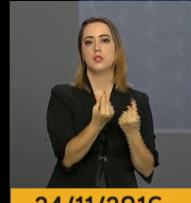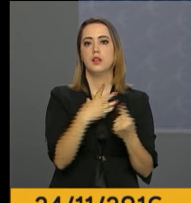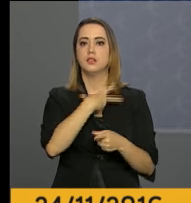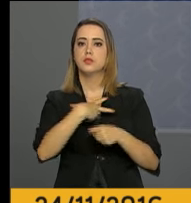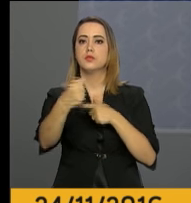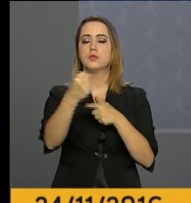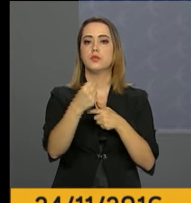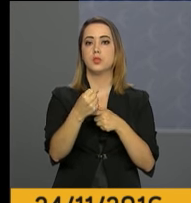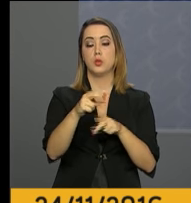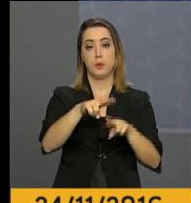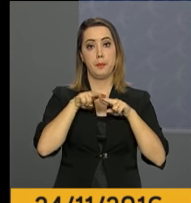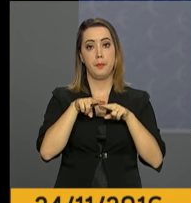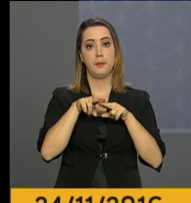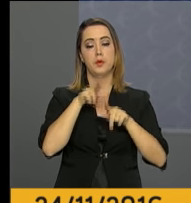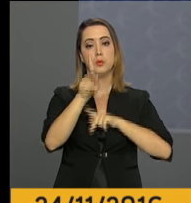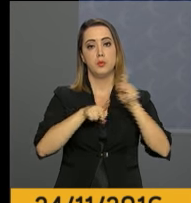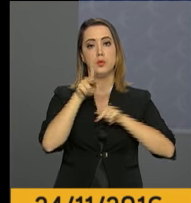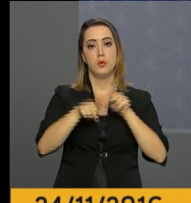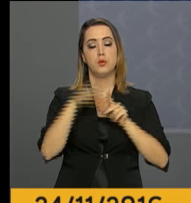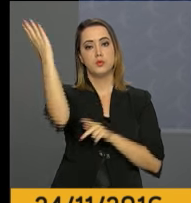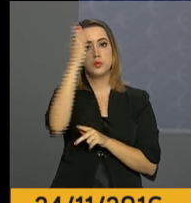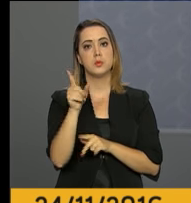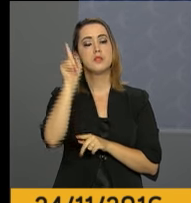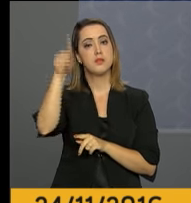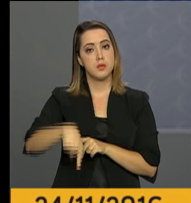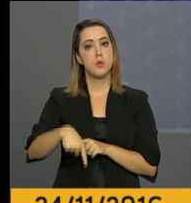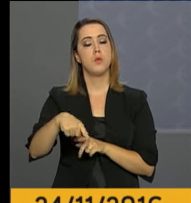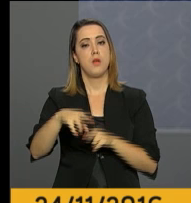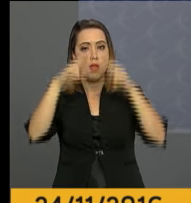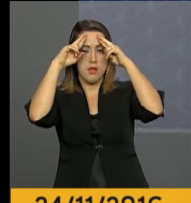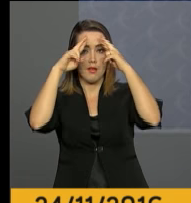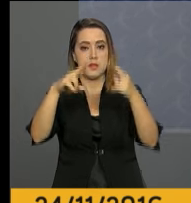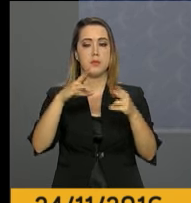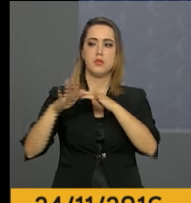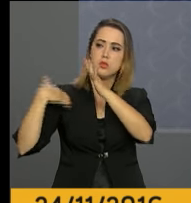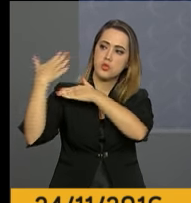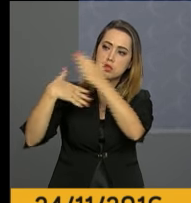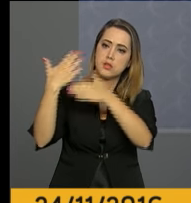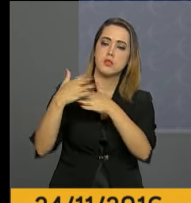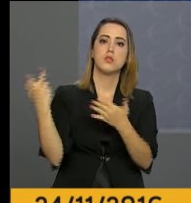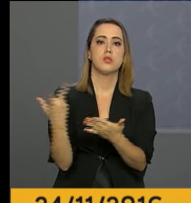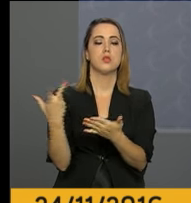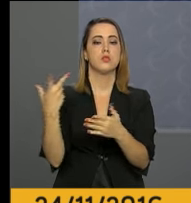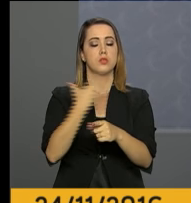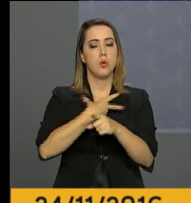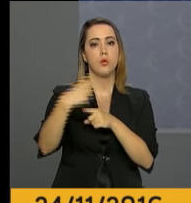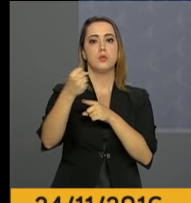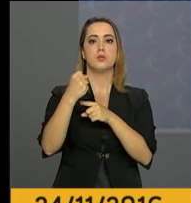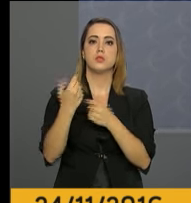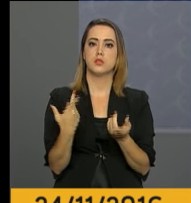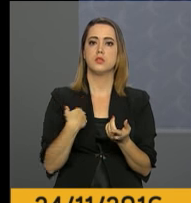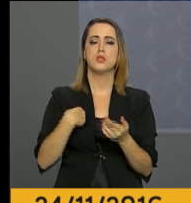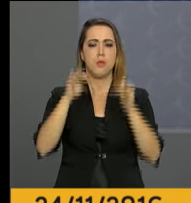brasileiro é e será respeitada cada avanço construído por gerações de nossos compatriotas será honrado a